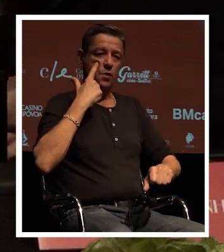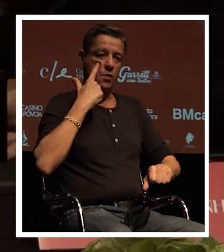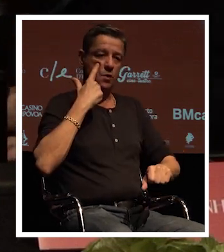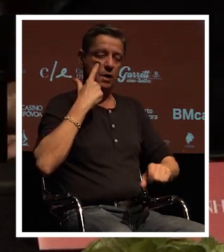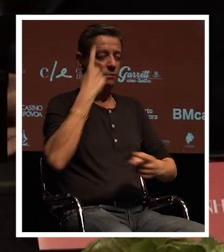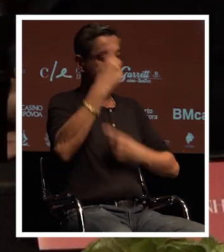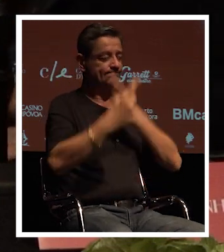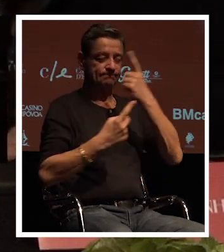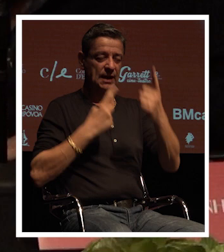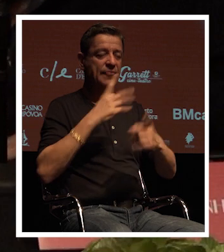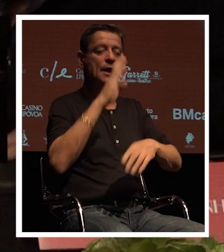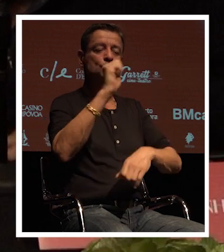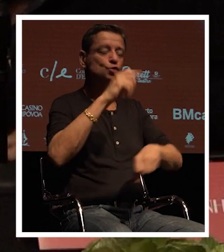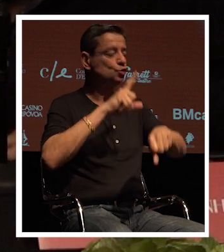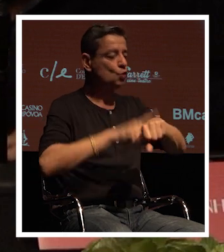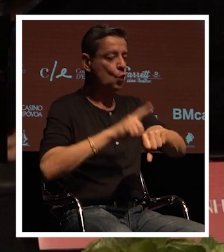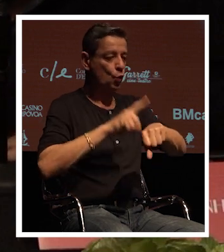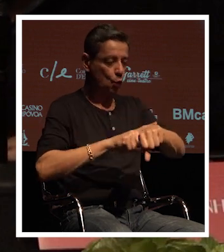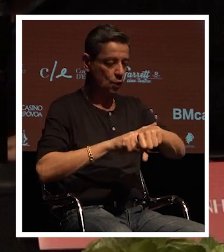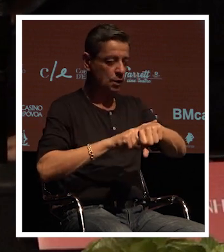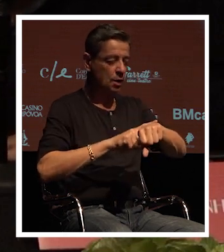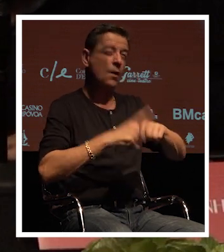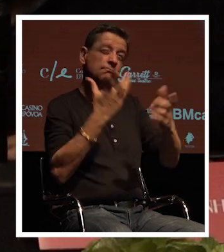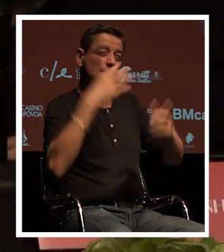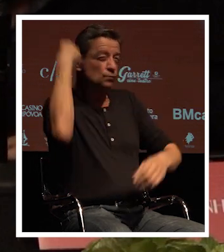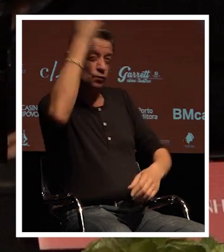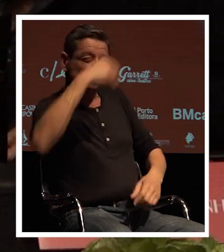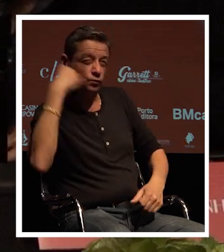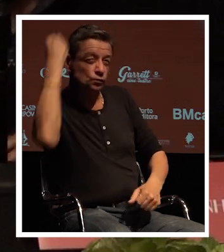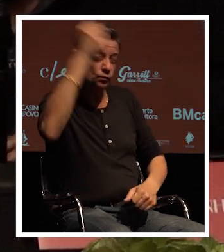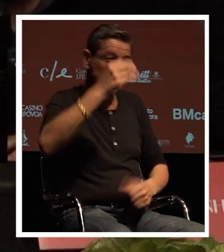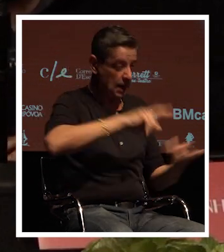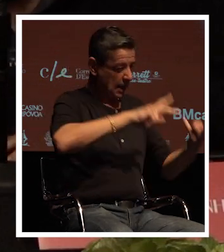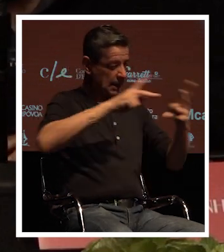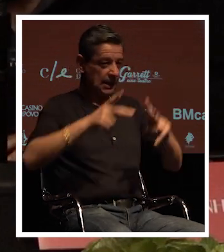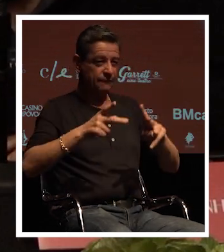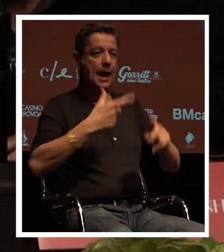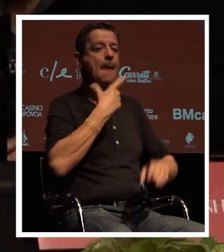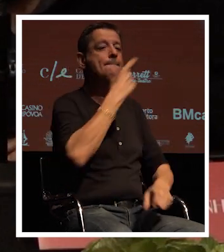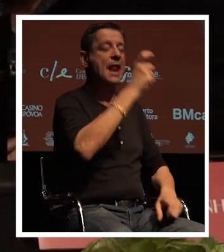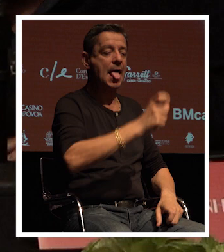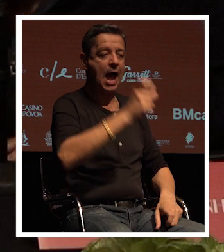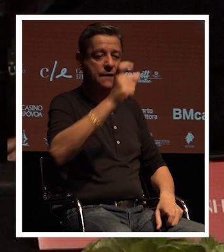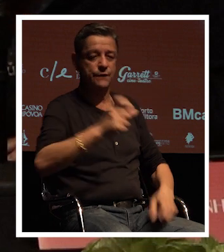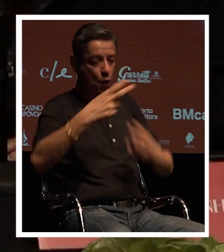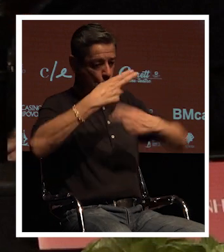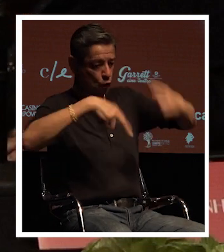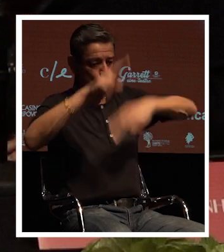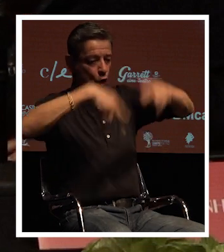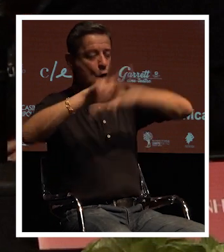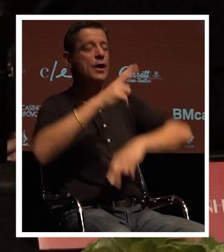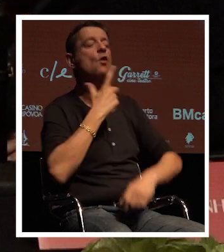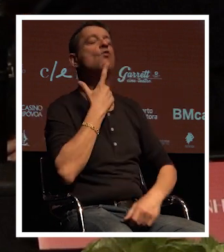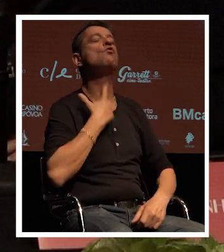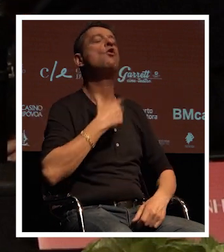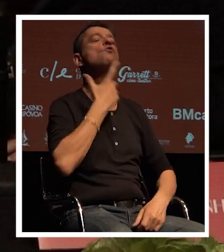cada segundo manifestemos as utopias através dessa alquimia interna a palavra constrói Colossos